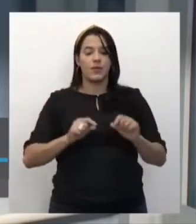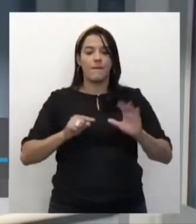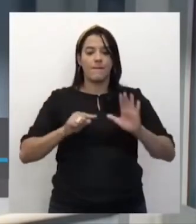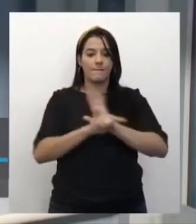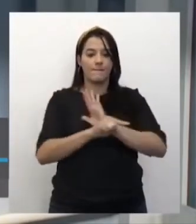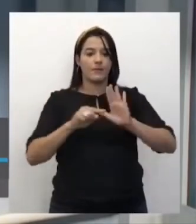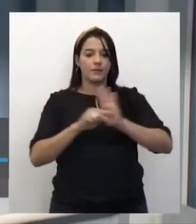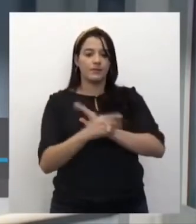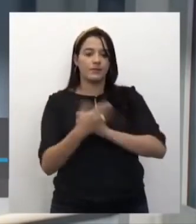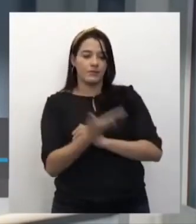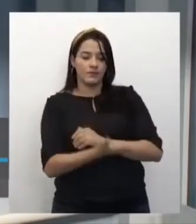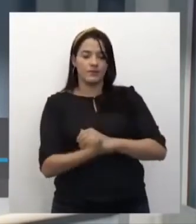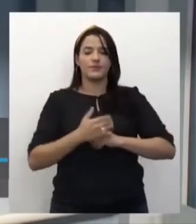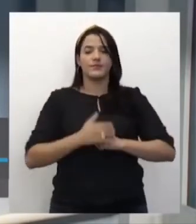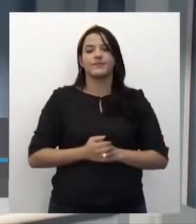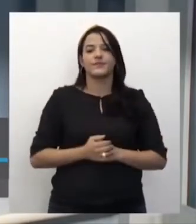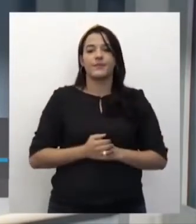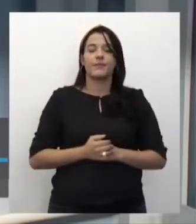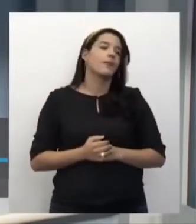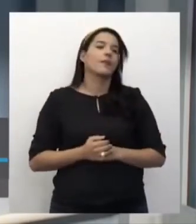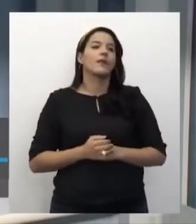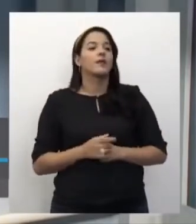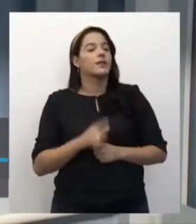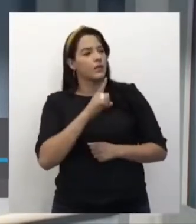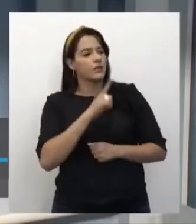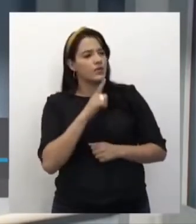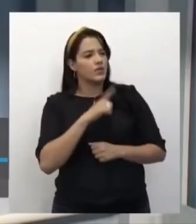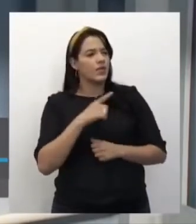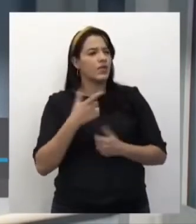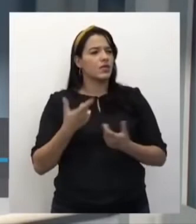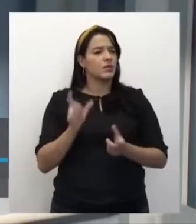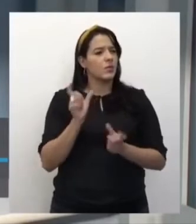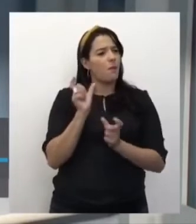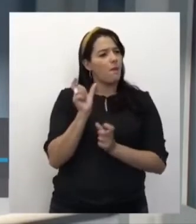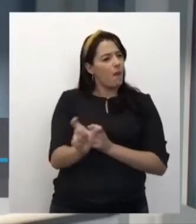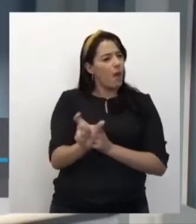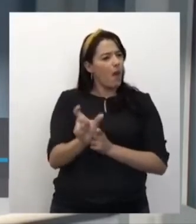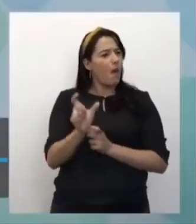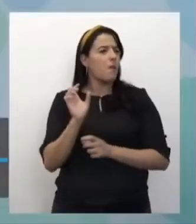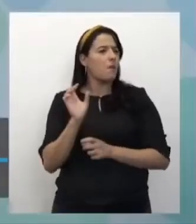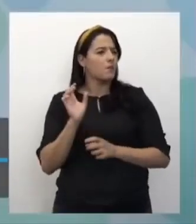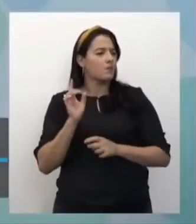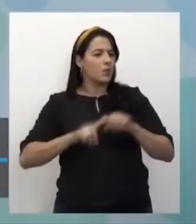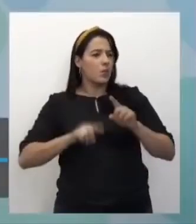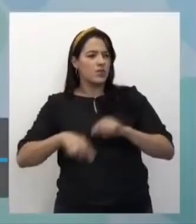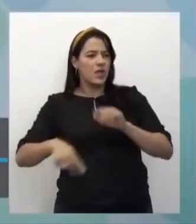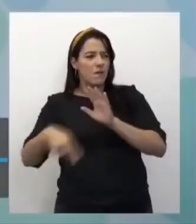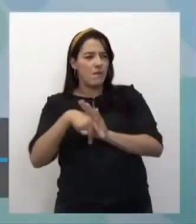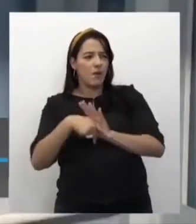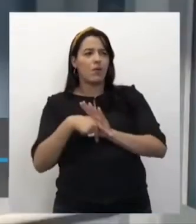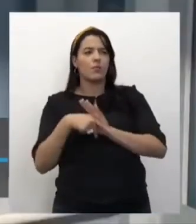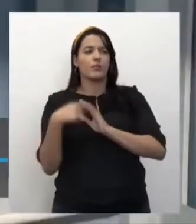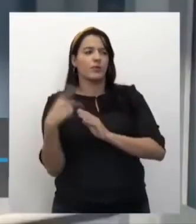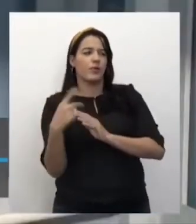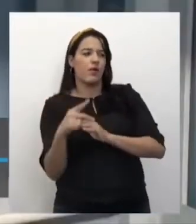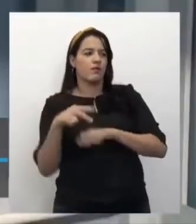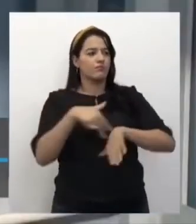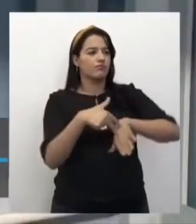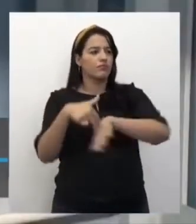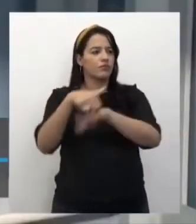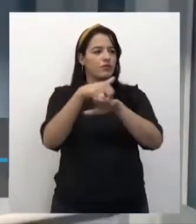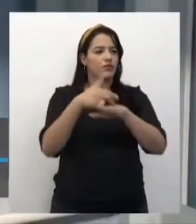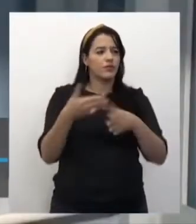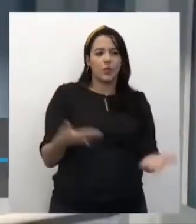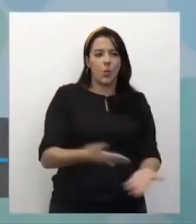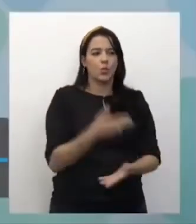perguntinhas para você. Então, a primeira seria, tem alguma gíria que era utilizada na área do surf específica e hoje não é mais